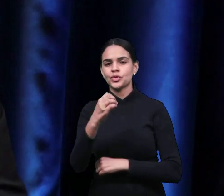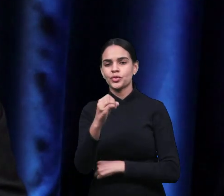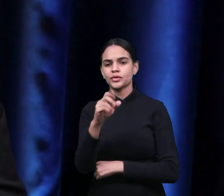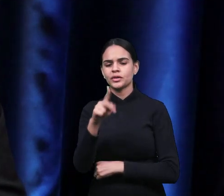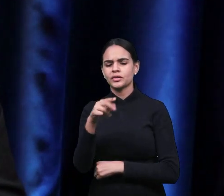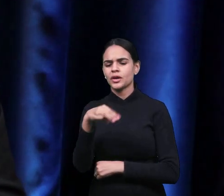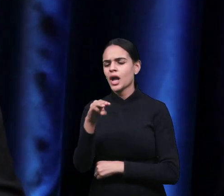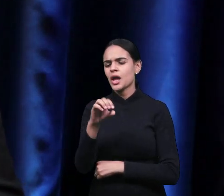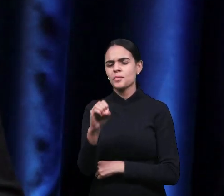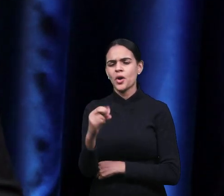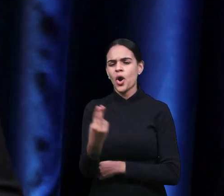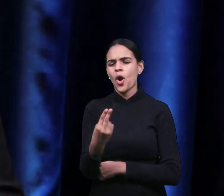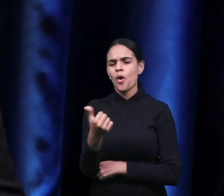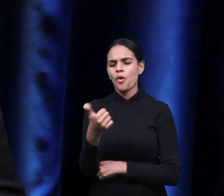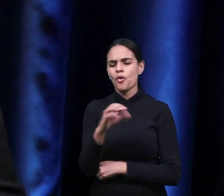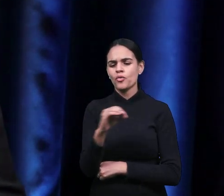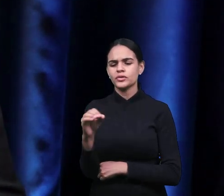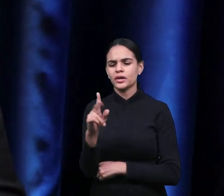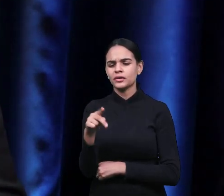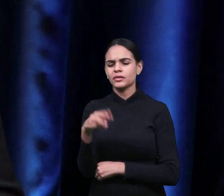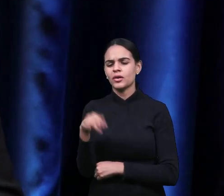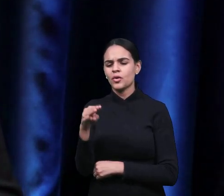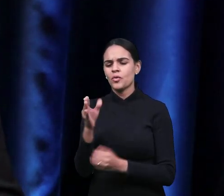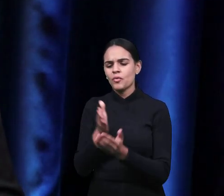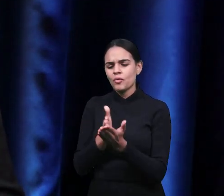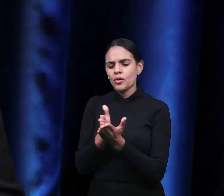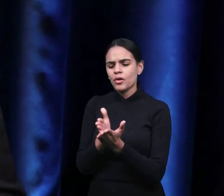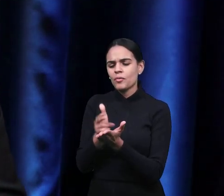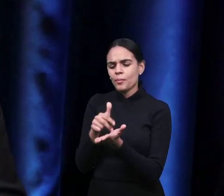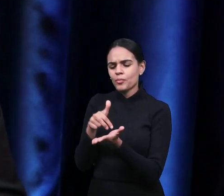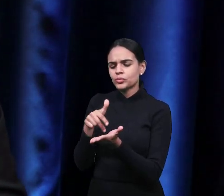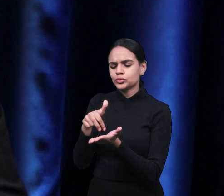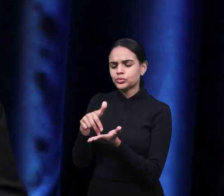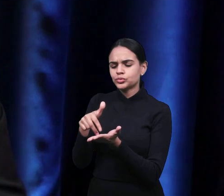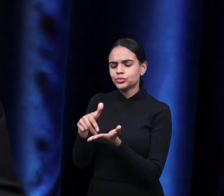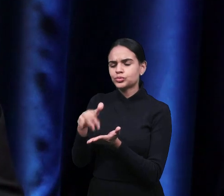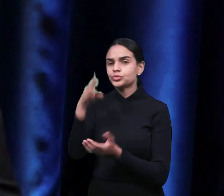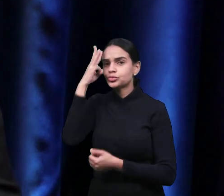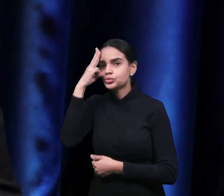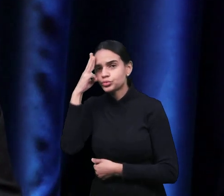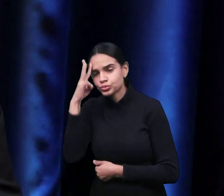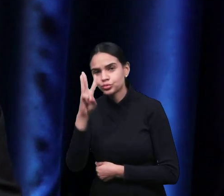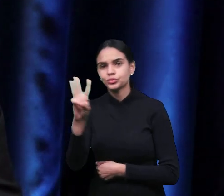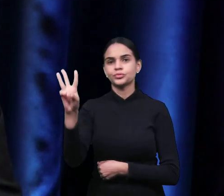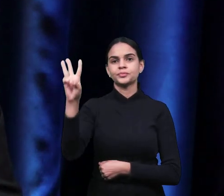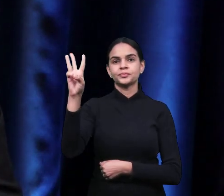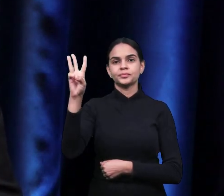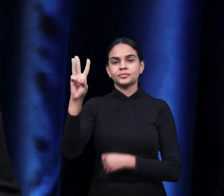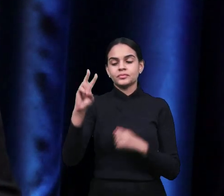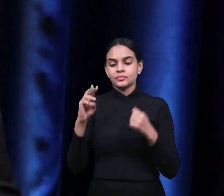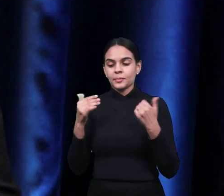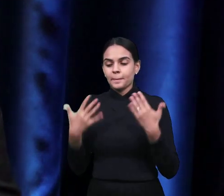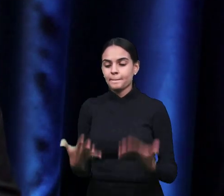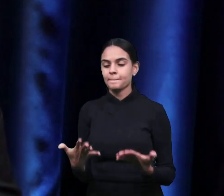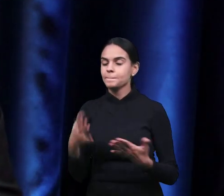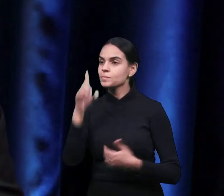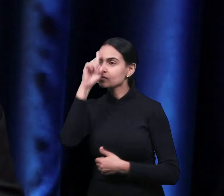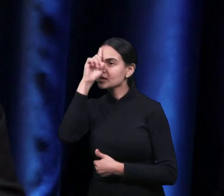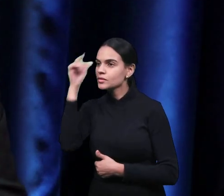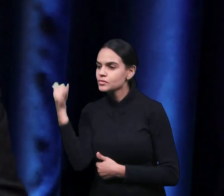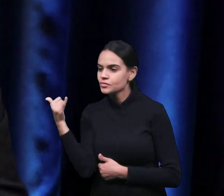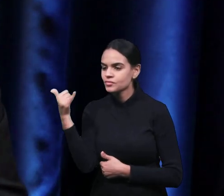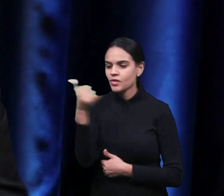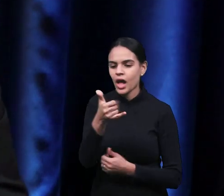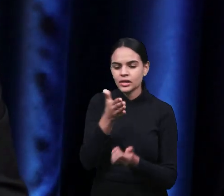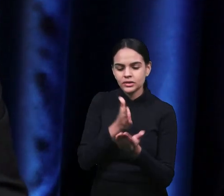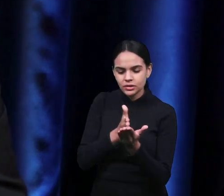Então, era caminho de 3 dias, é o que a Bíblia fala. Eles caminharam durante 3 dias. Então, Deus fala com ele, e naquele trajeto,